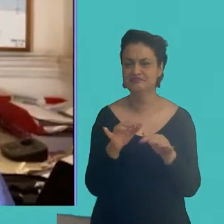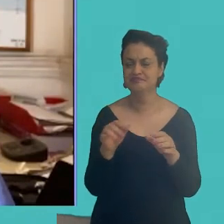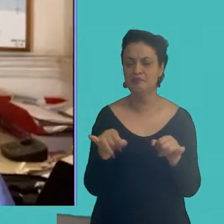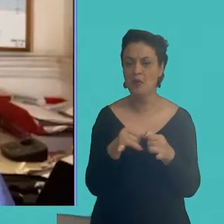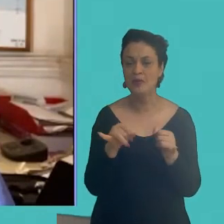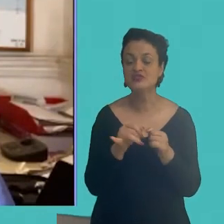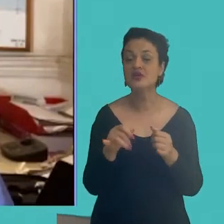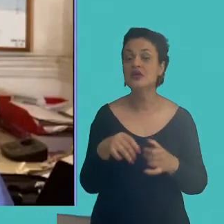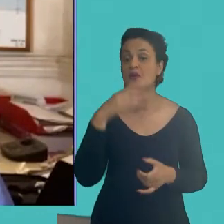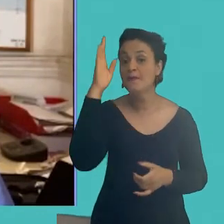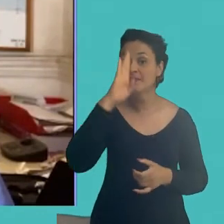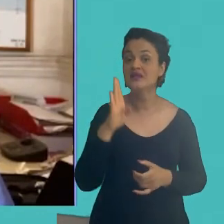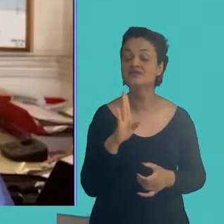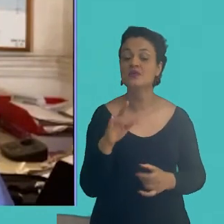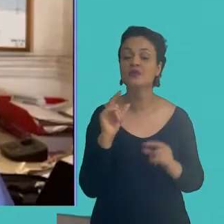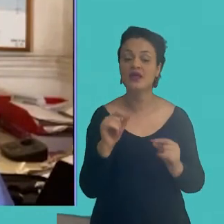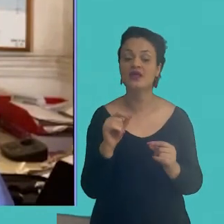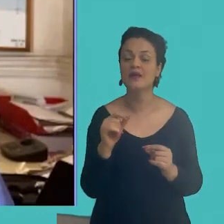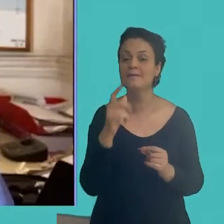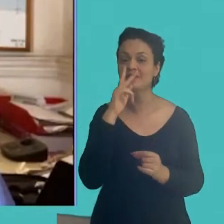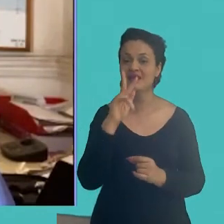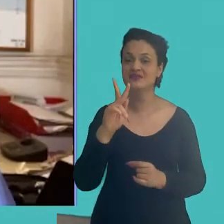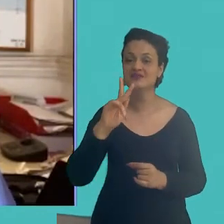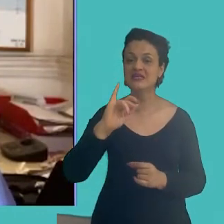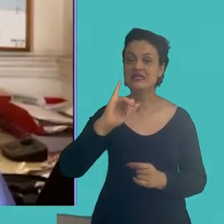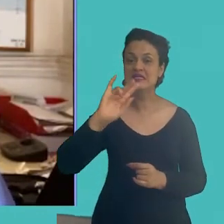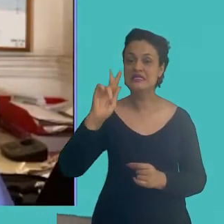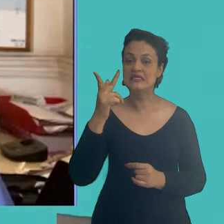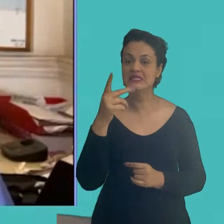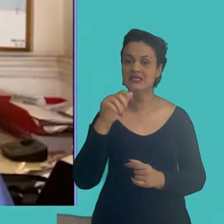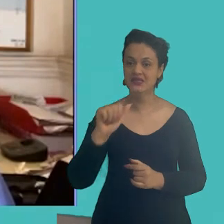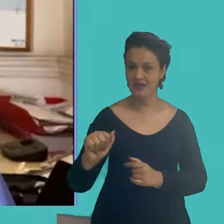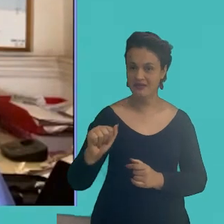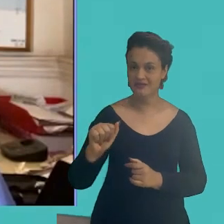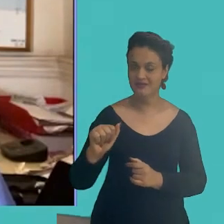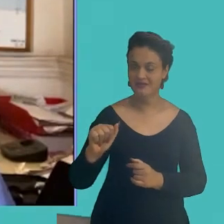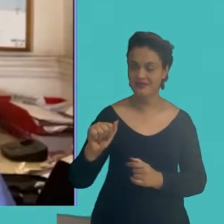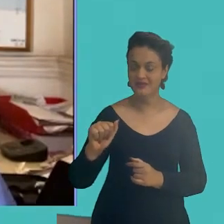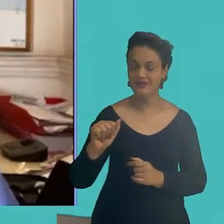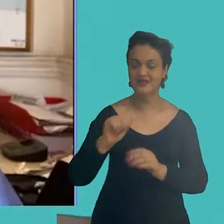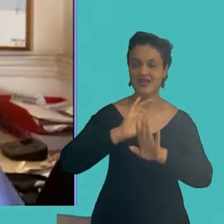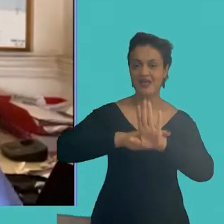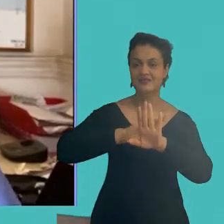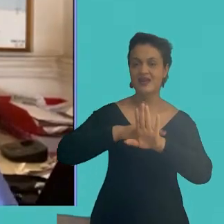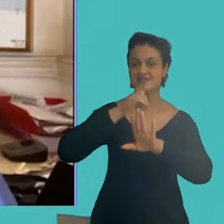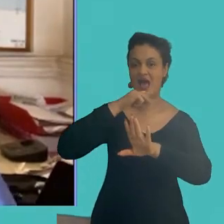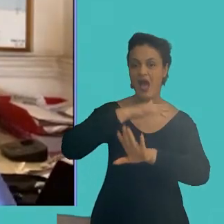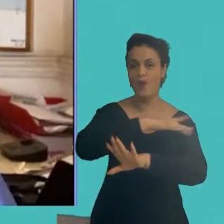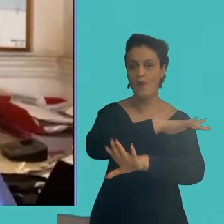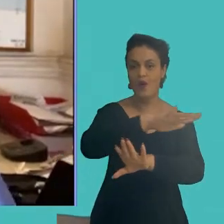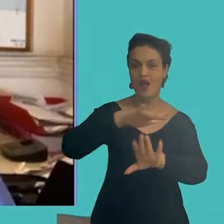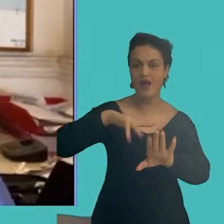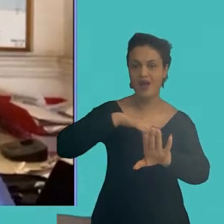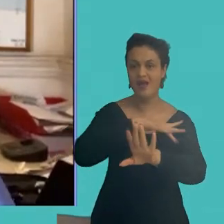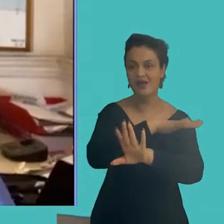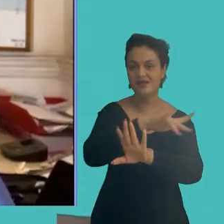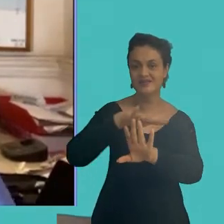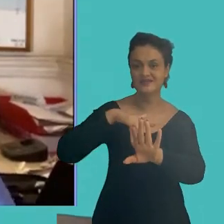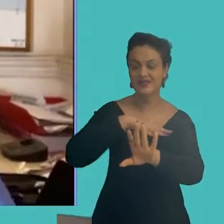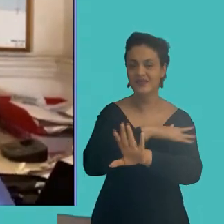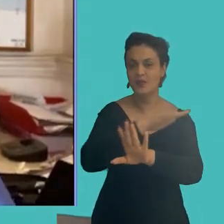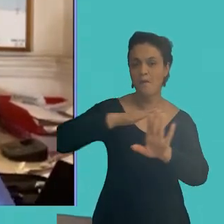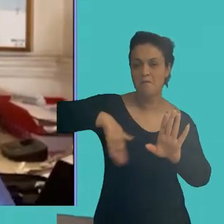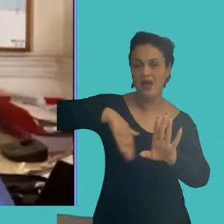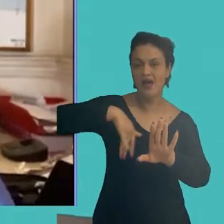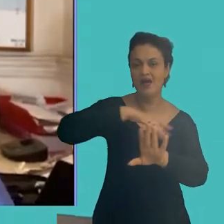é uma grande ilha de costas para o mar. O que se quer dizer isso? Que a nossa posição geográfica, o